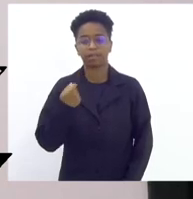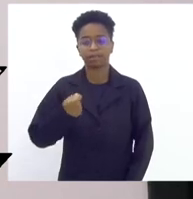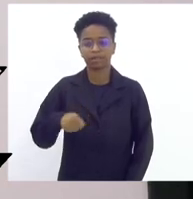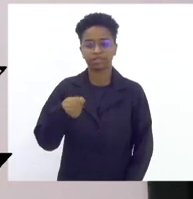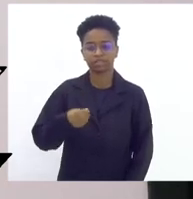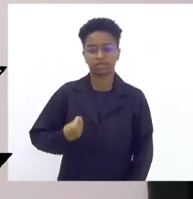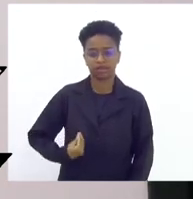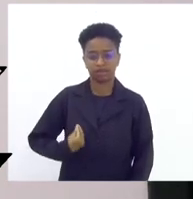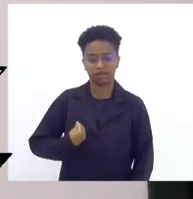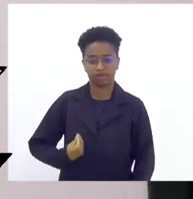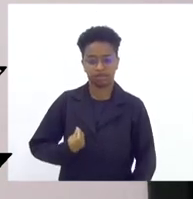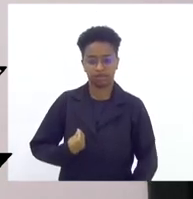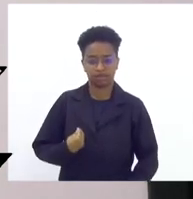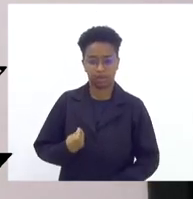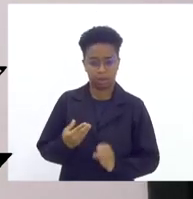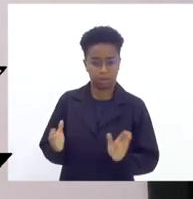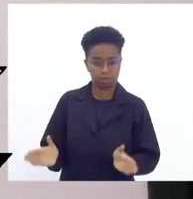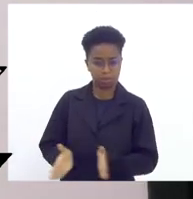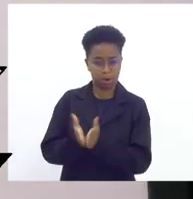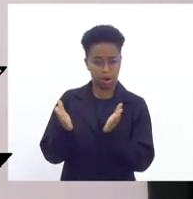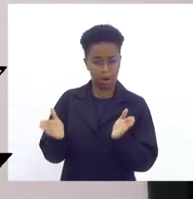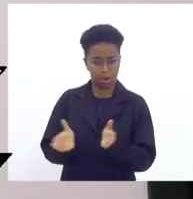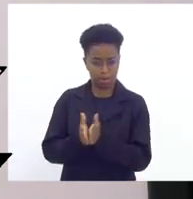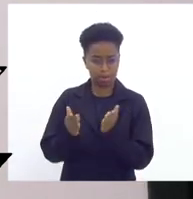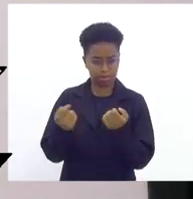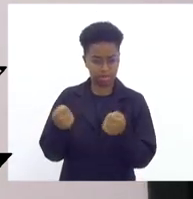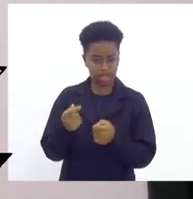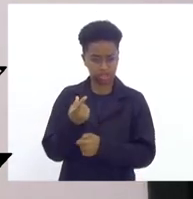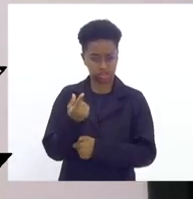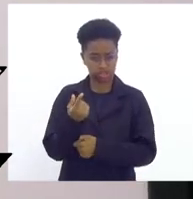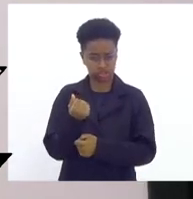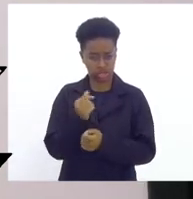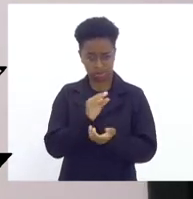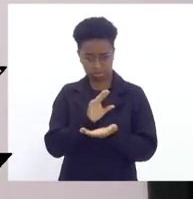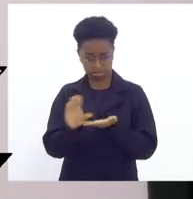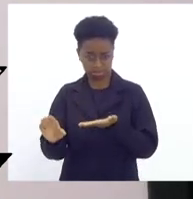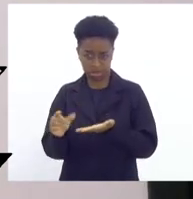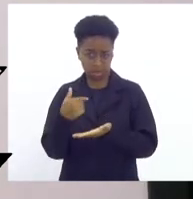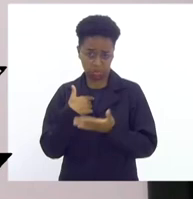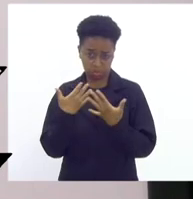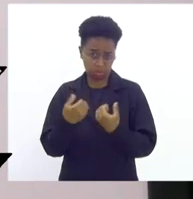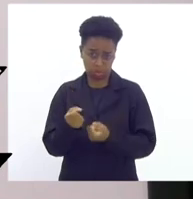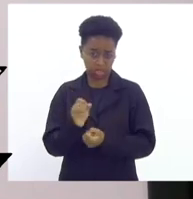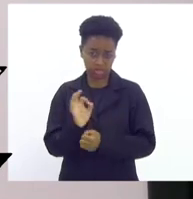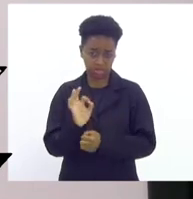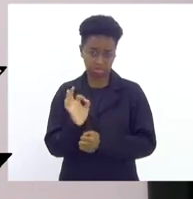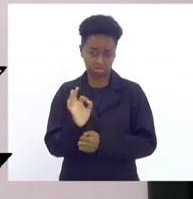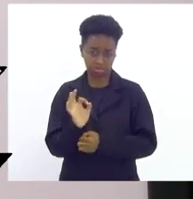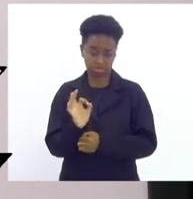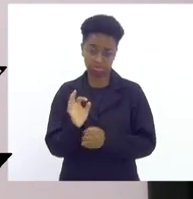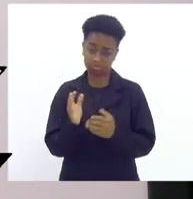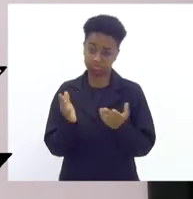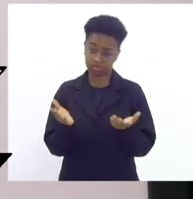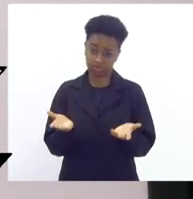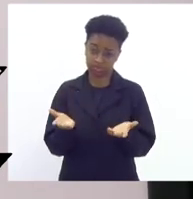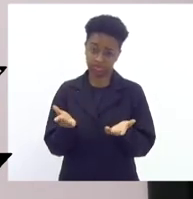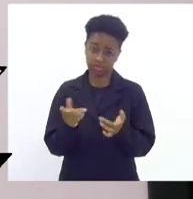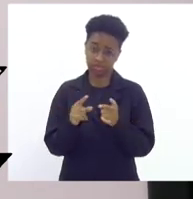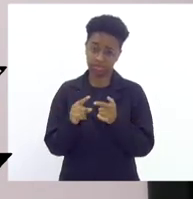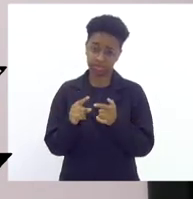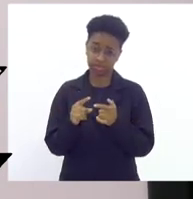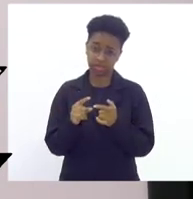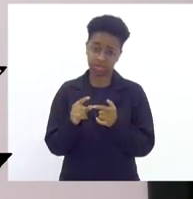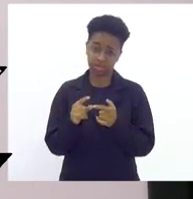para poder receber dinheiro de governo no recibo de governo na verdade então meu